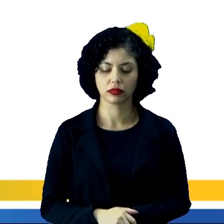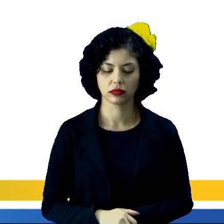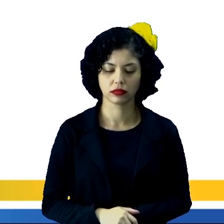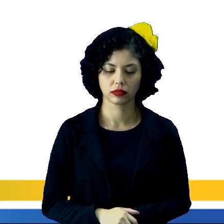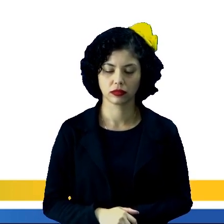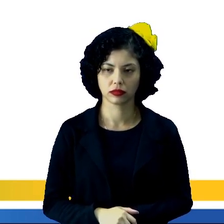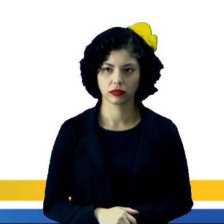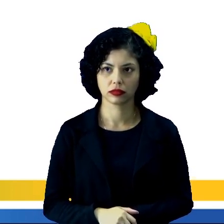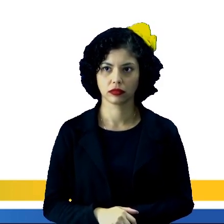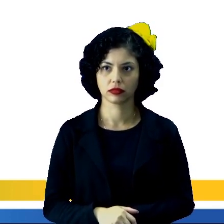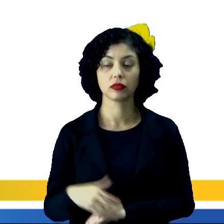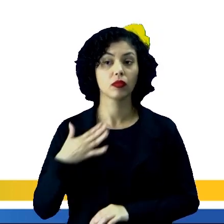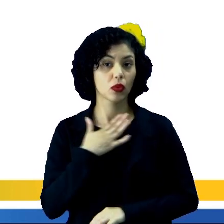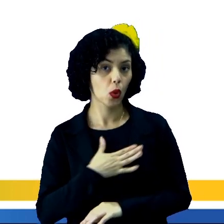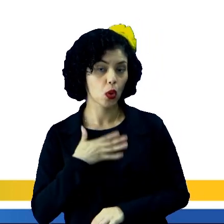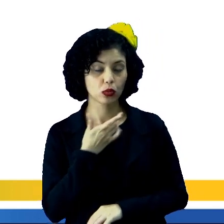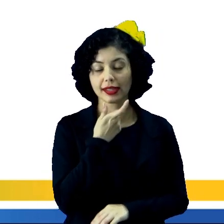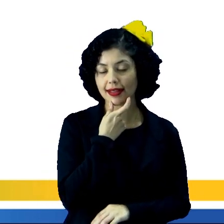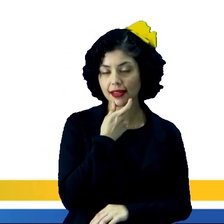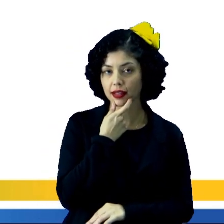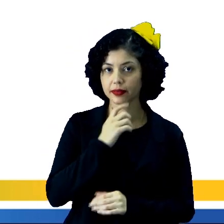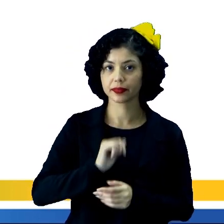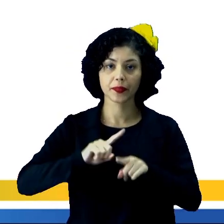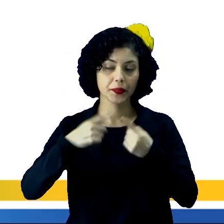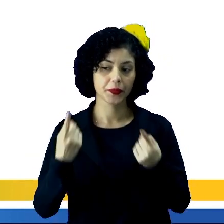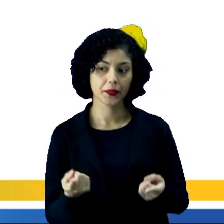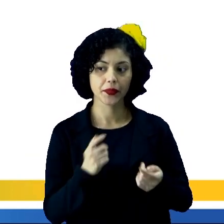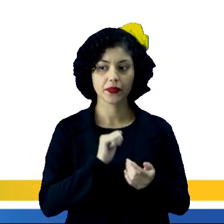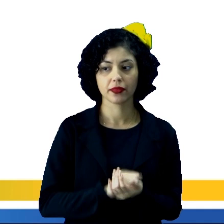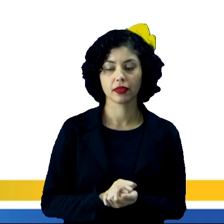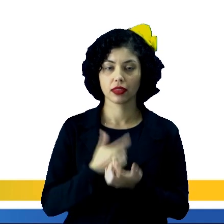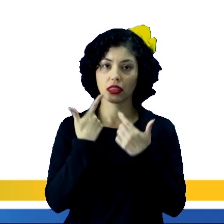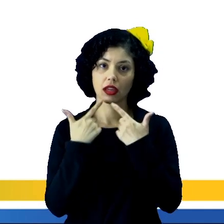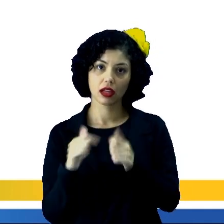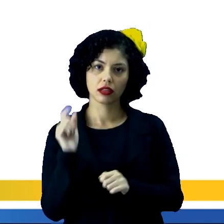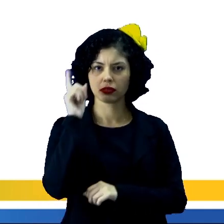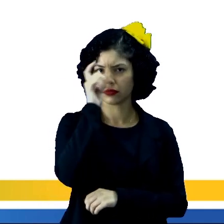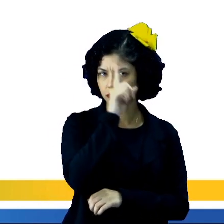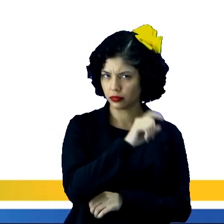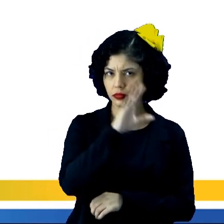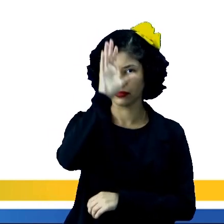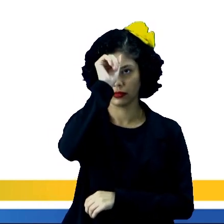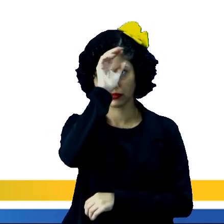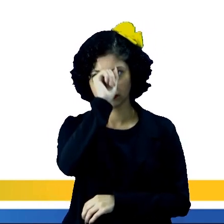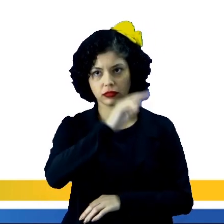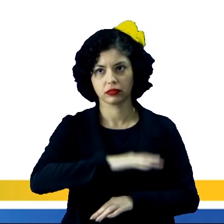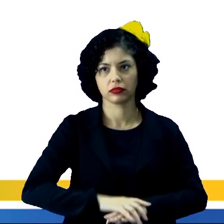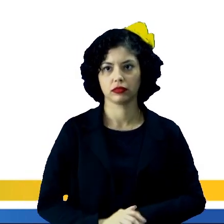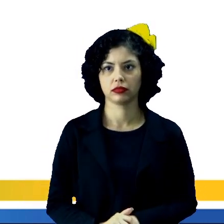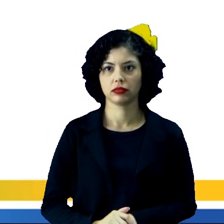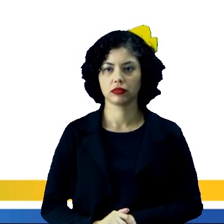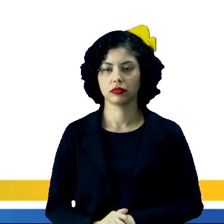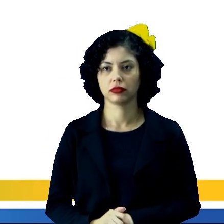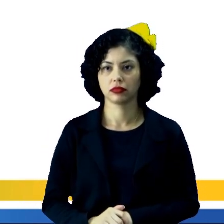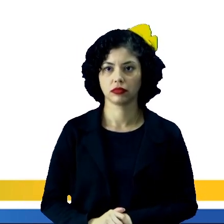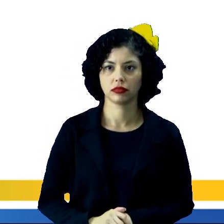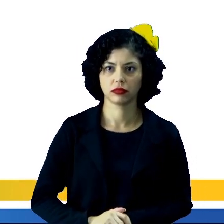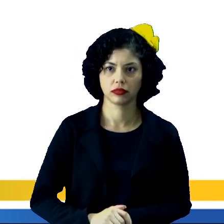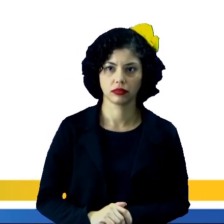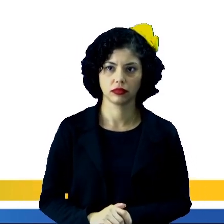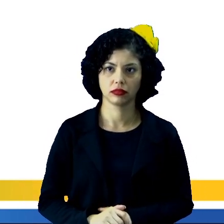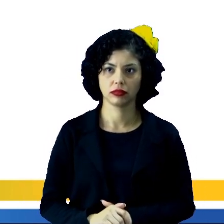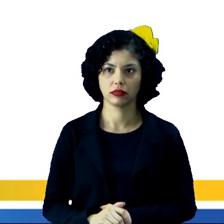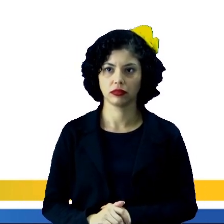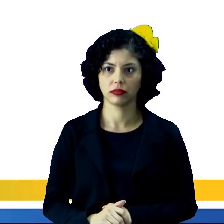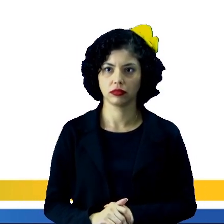language to learn. Eu gosto de inglês, mas é uma língua muito difícil de aprender. I